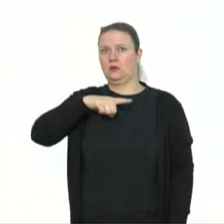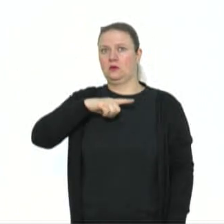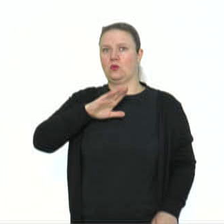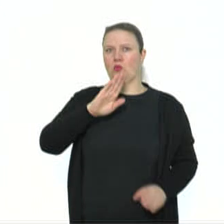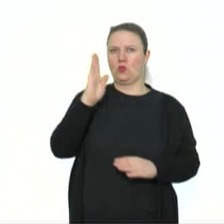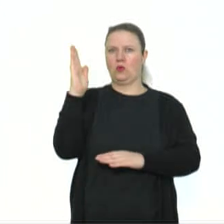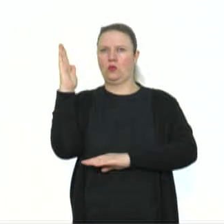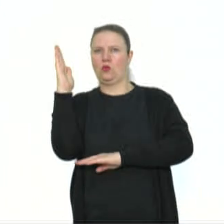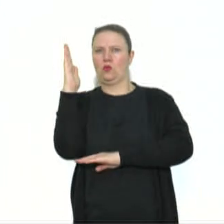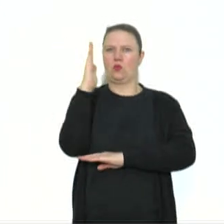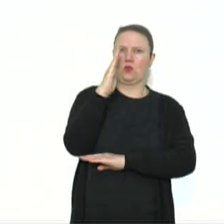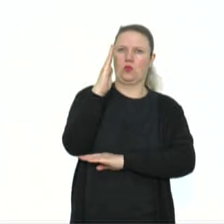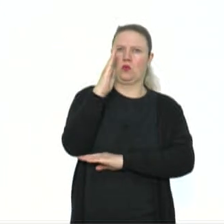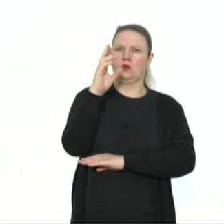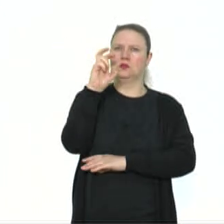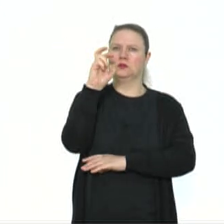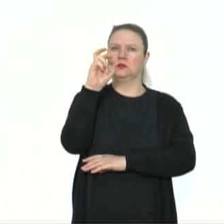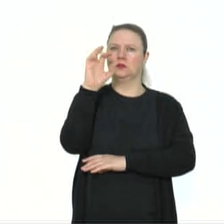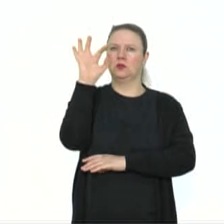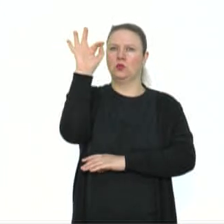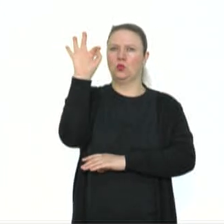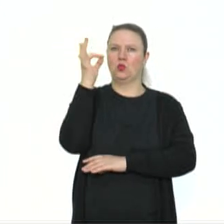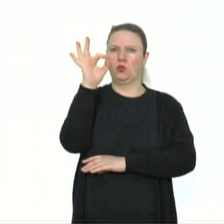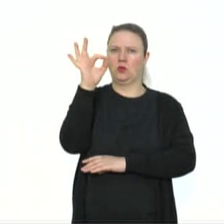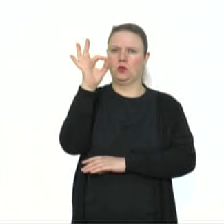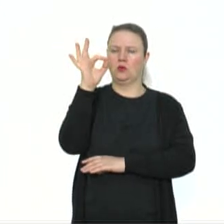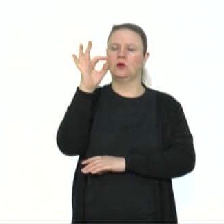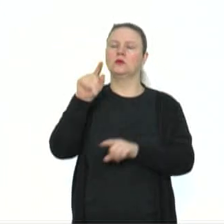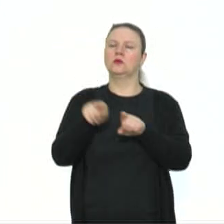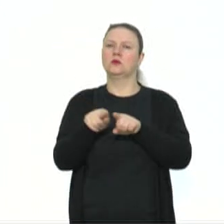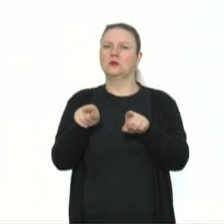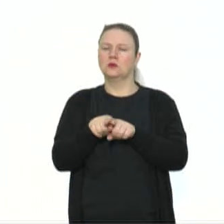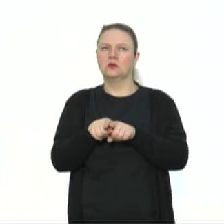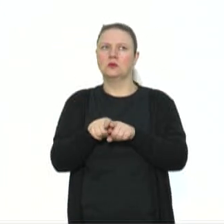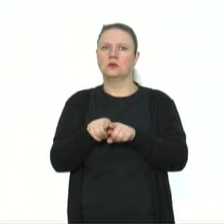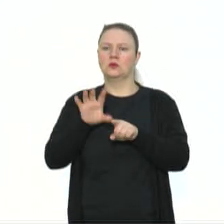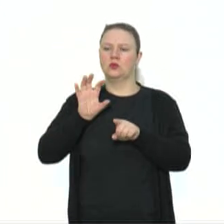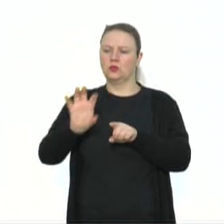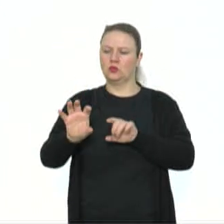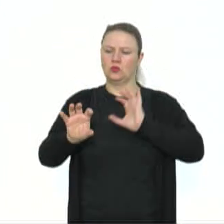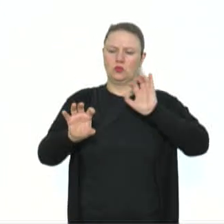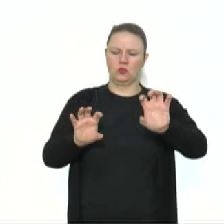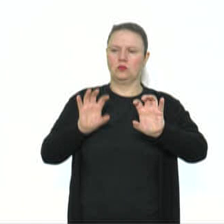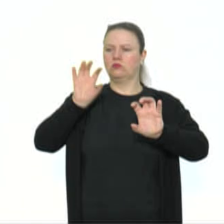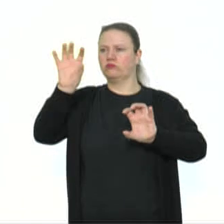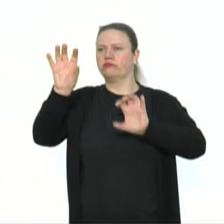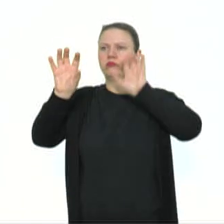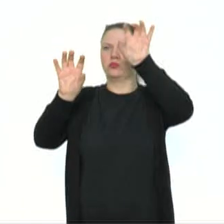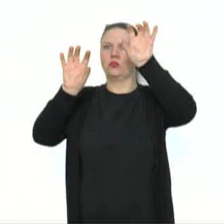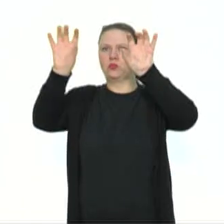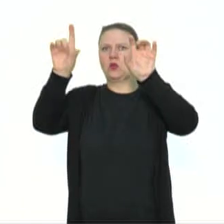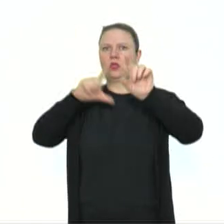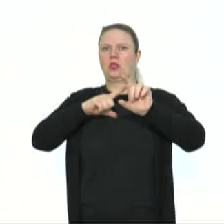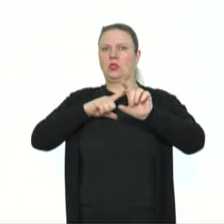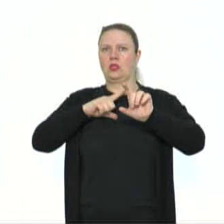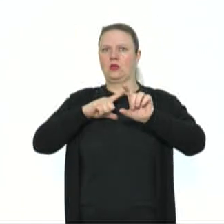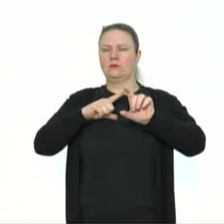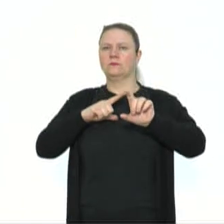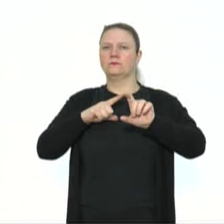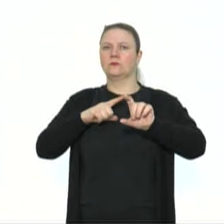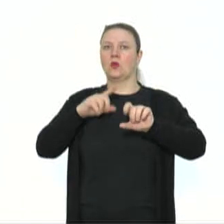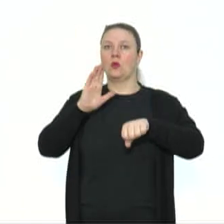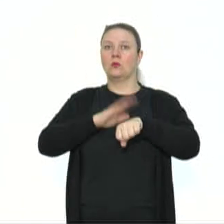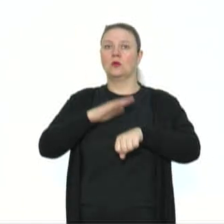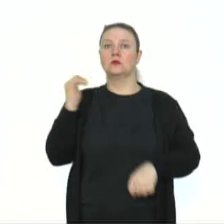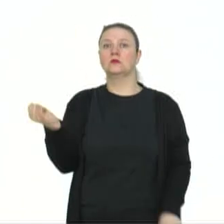graus negativos, em uma pista igual, né, com agarras colocadas nos mesmos lugares. O importante aqui é a